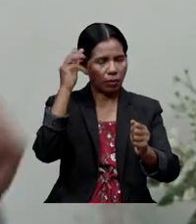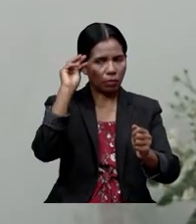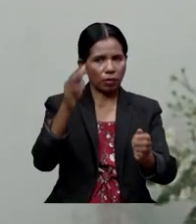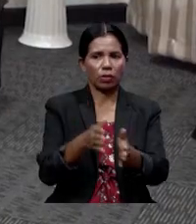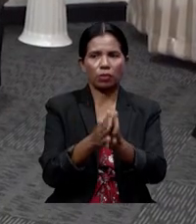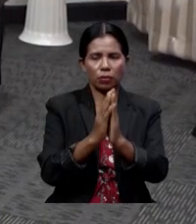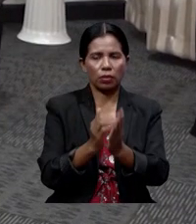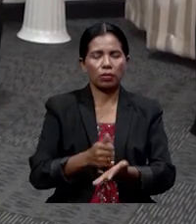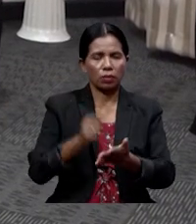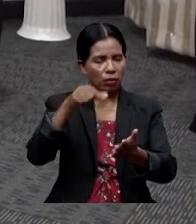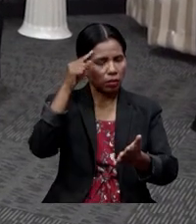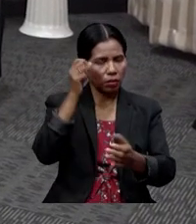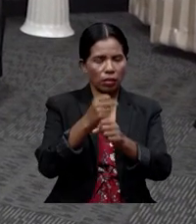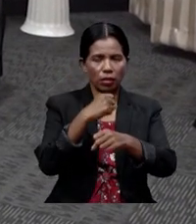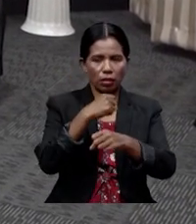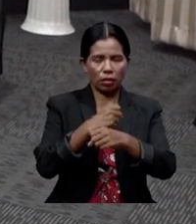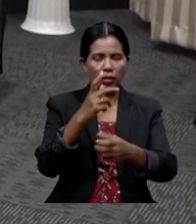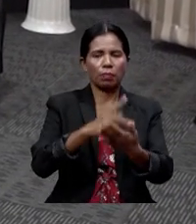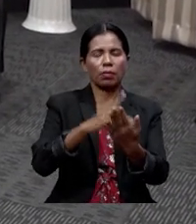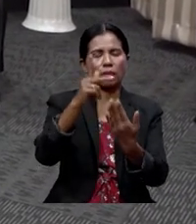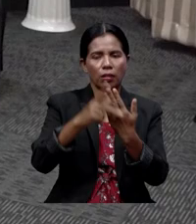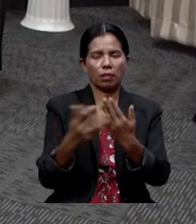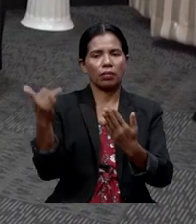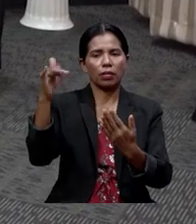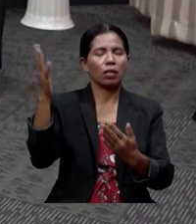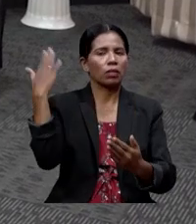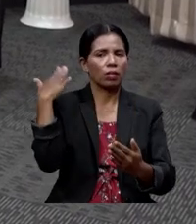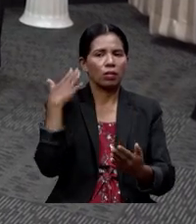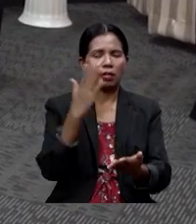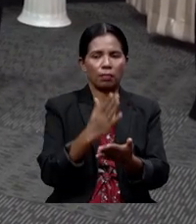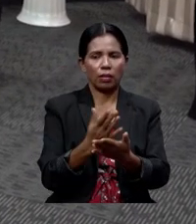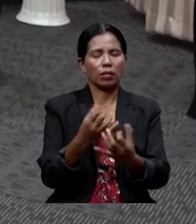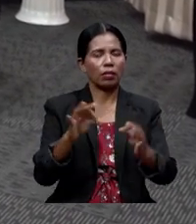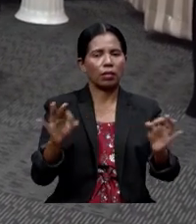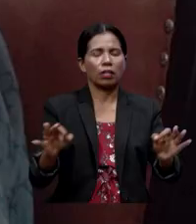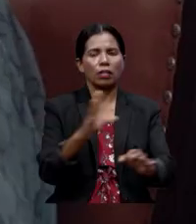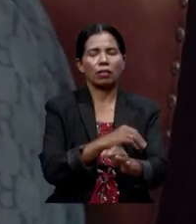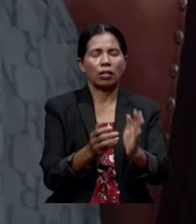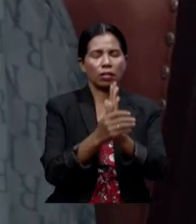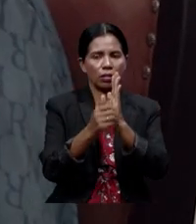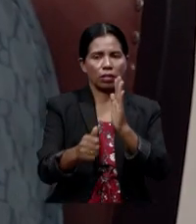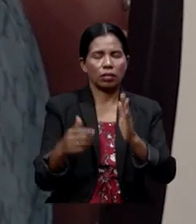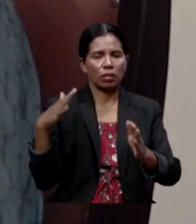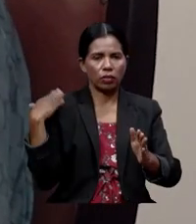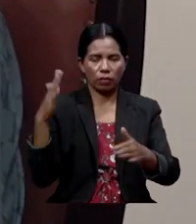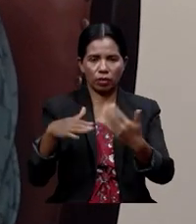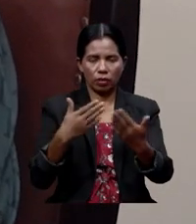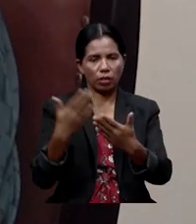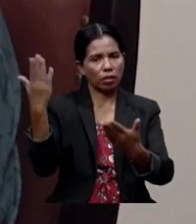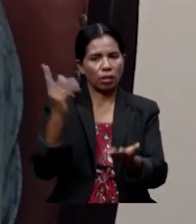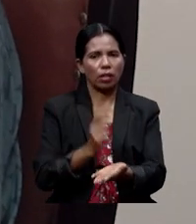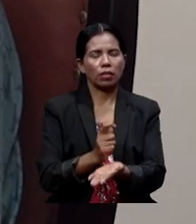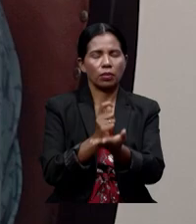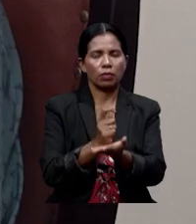apoia ba governo o di bele realiza fali programa sira ne bemak antes ne para rona e o liu capacitasaun ba foin saia sira ia atau uru. Me